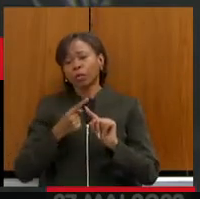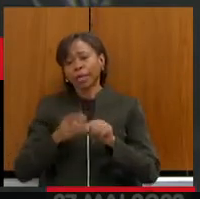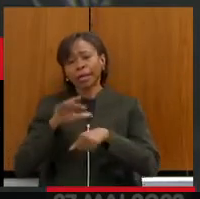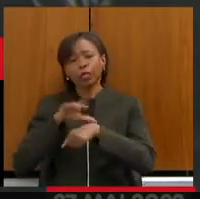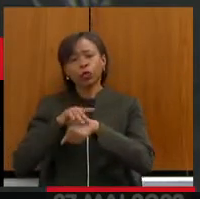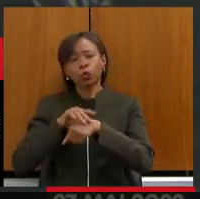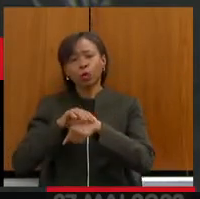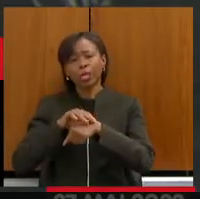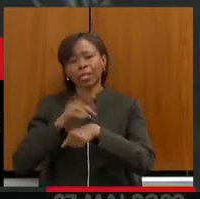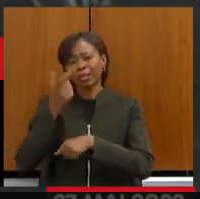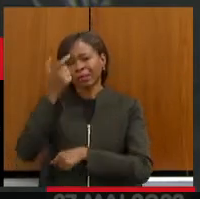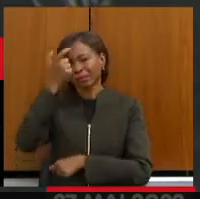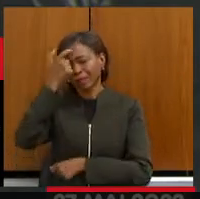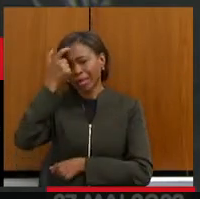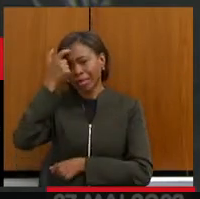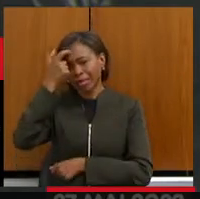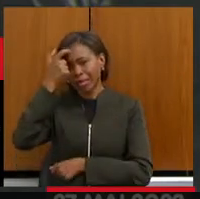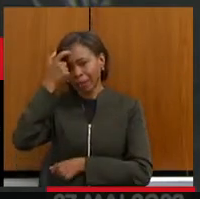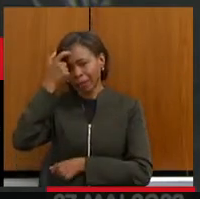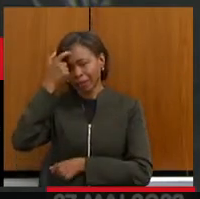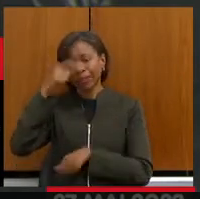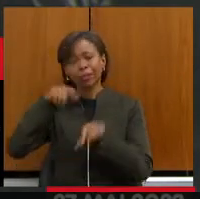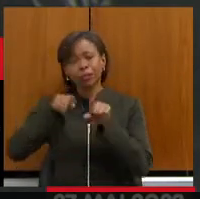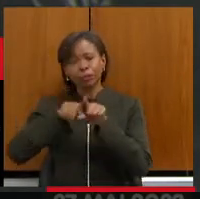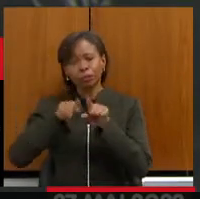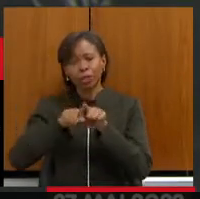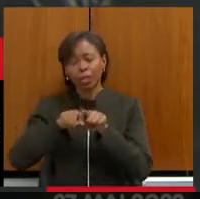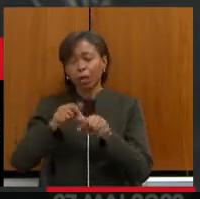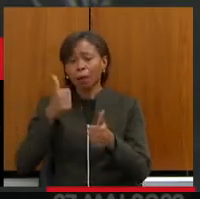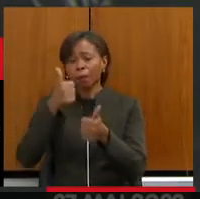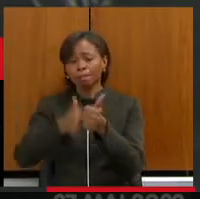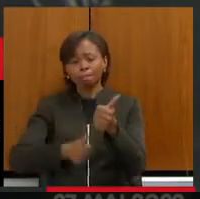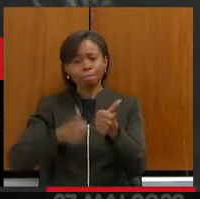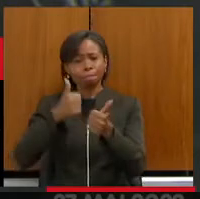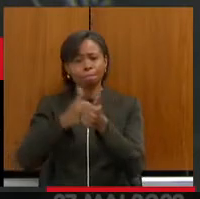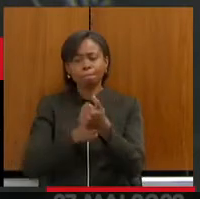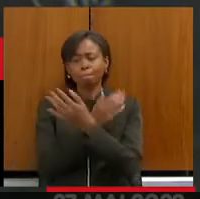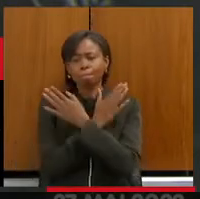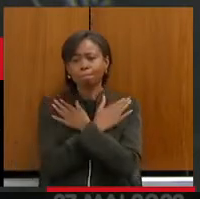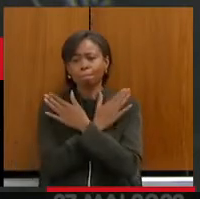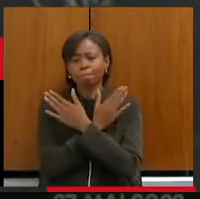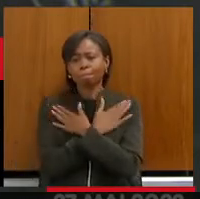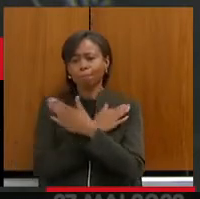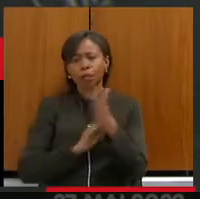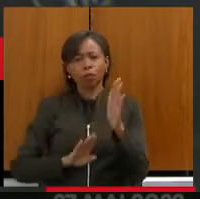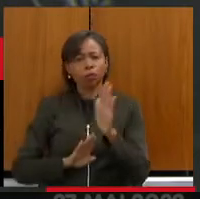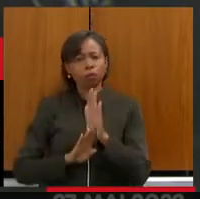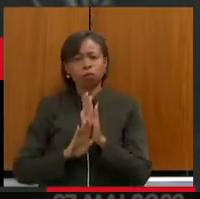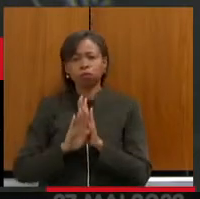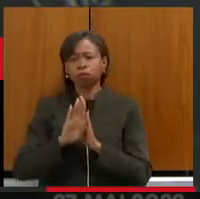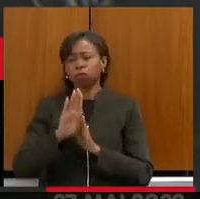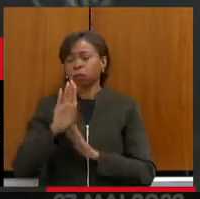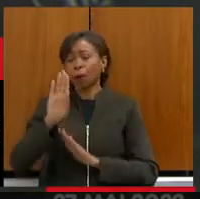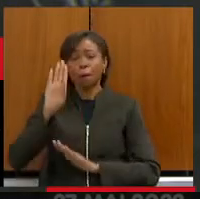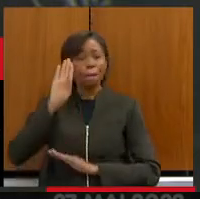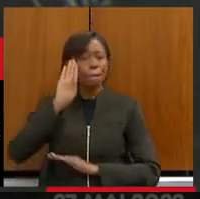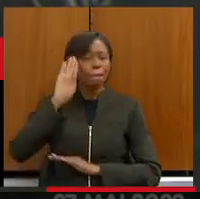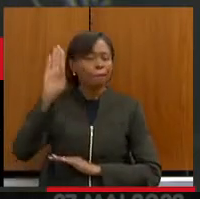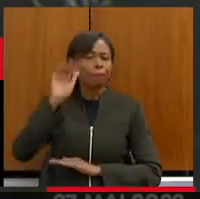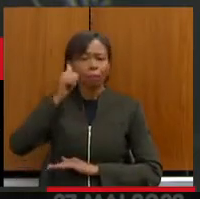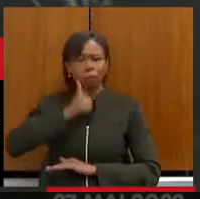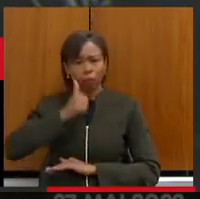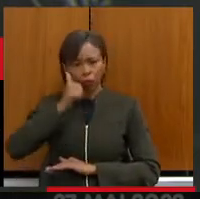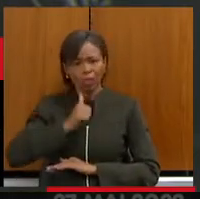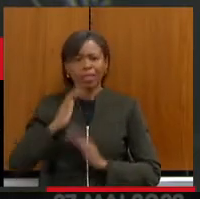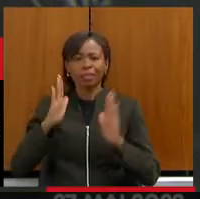bem como sobre o aumento do desemprego que atingiu de forma mais acentuada a população feminina nesse